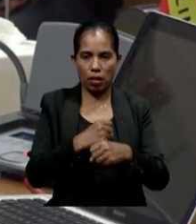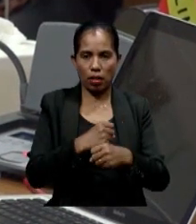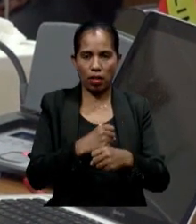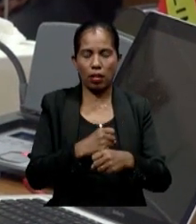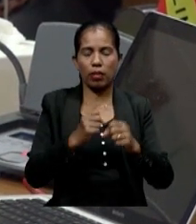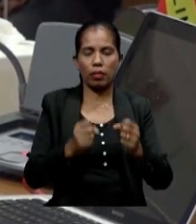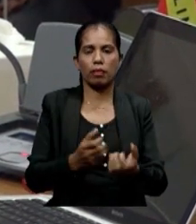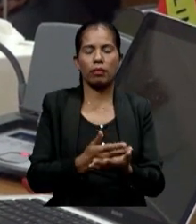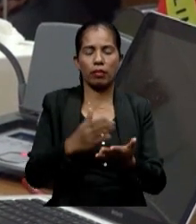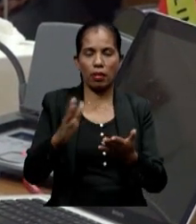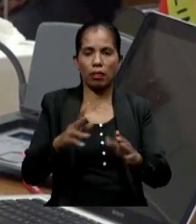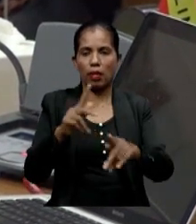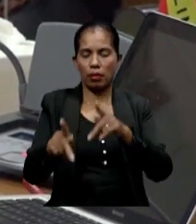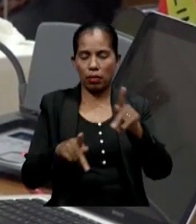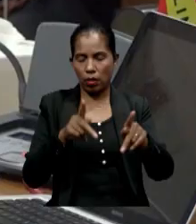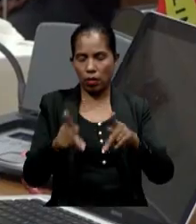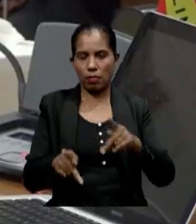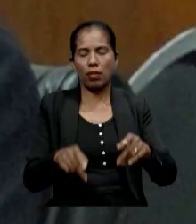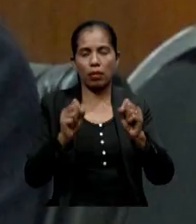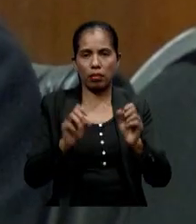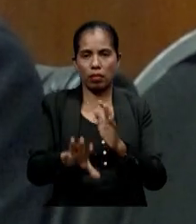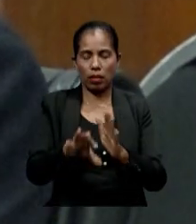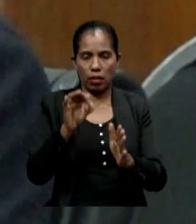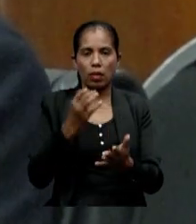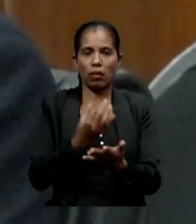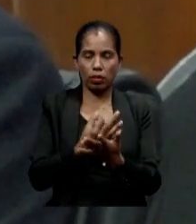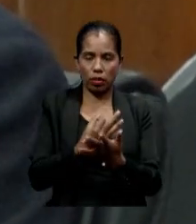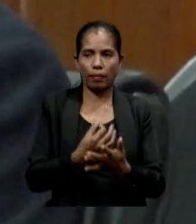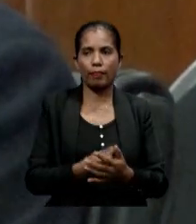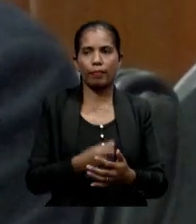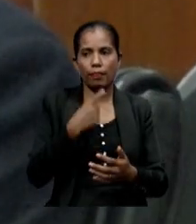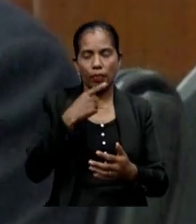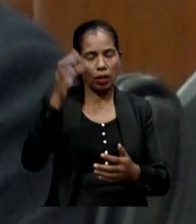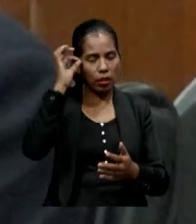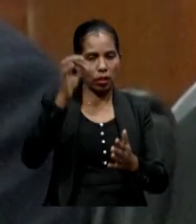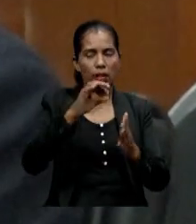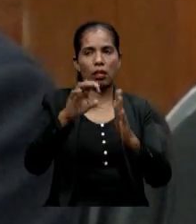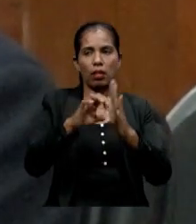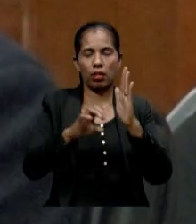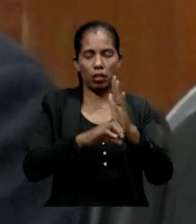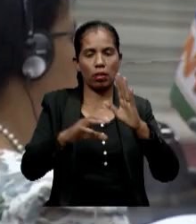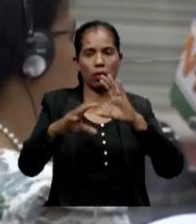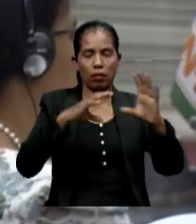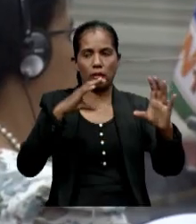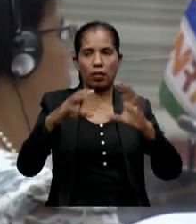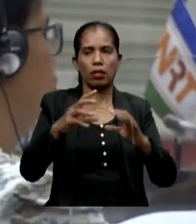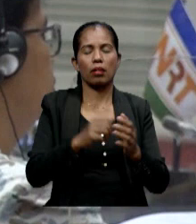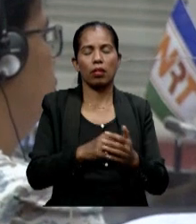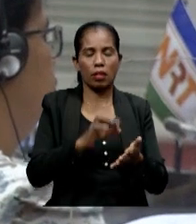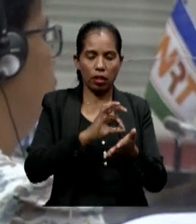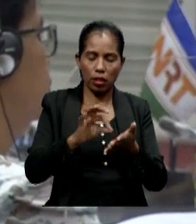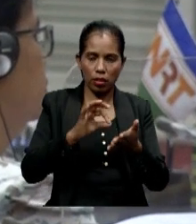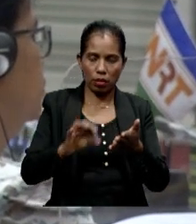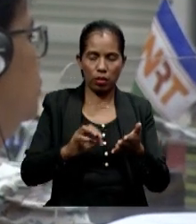sócia e atribuir para a Sira, que merece a correta. Hatamba questão ne, secretário Estado de Comunicação Social, resista